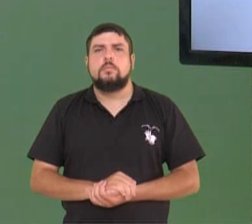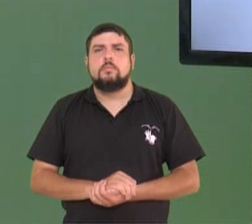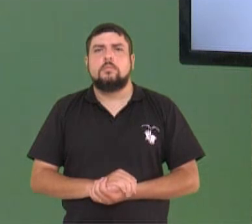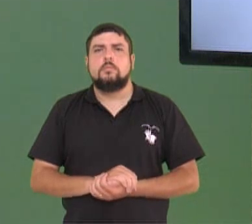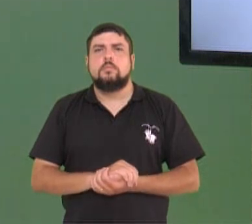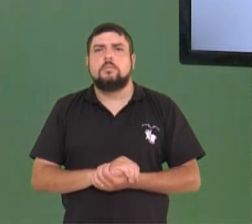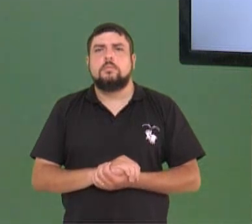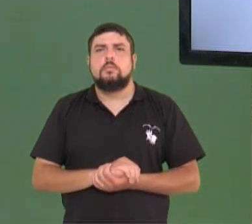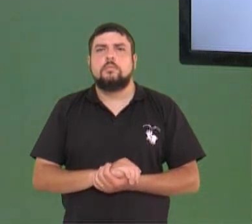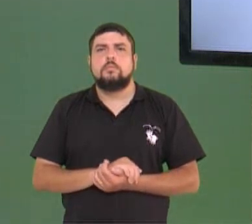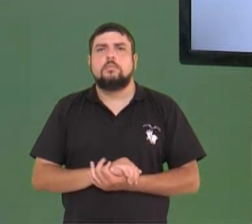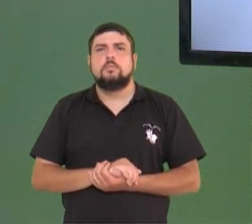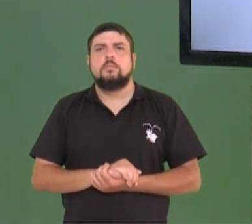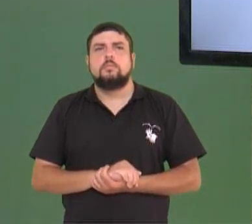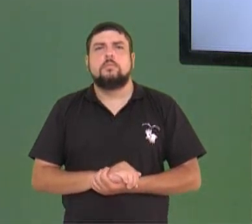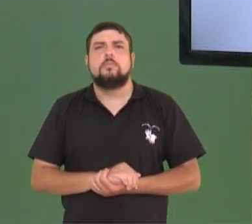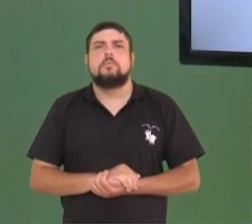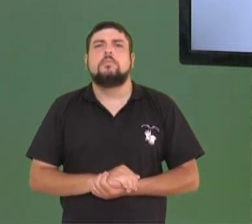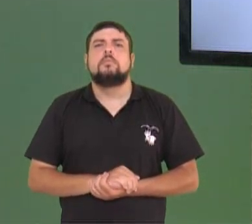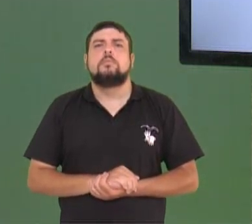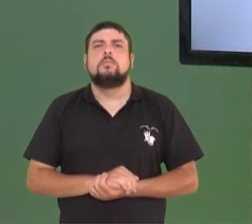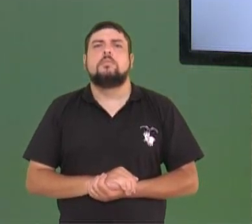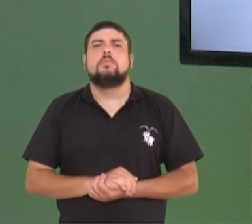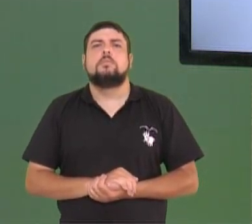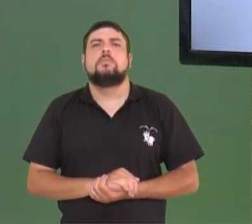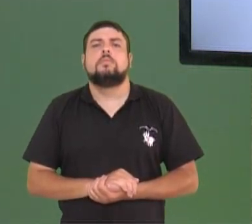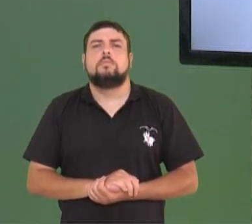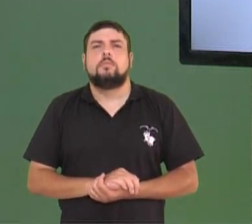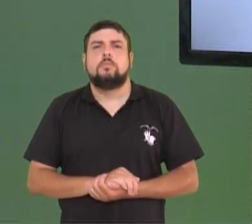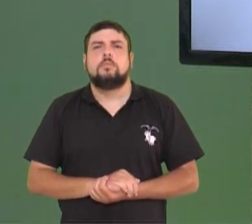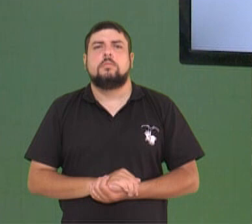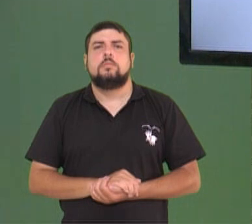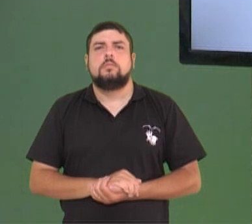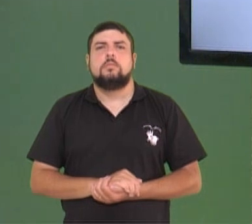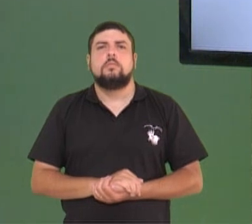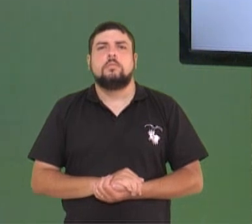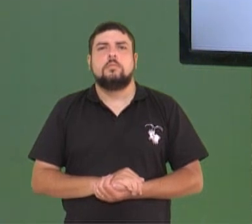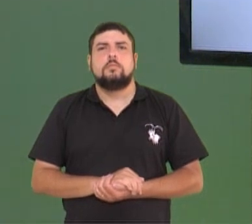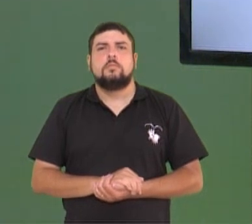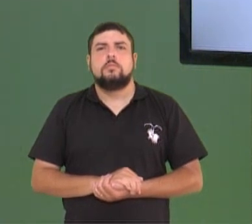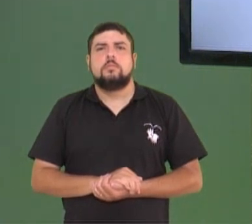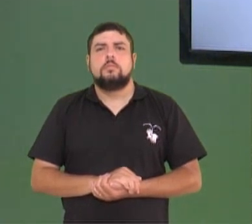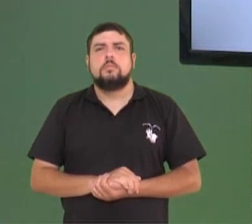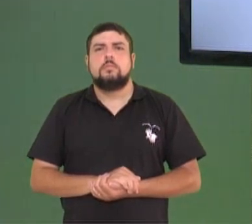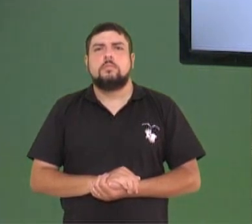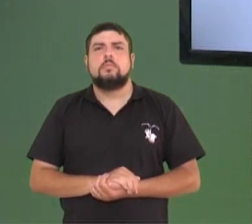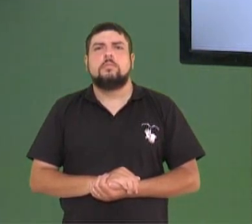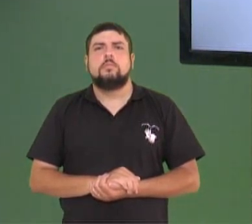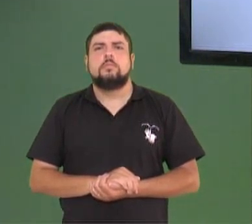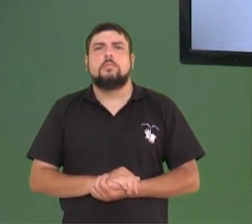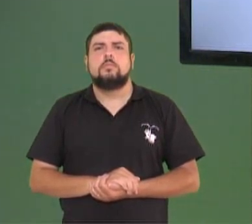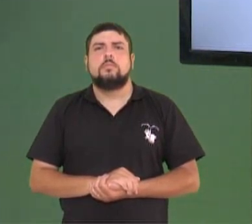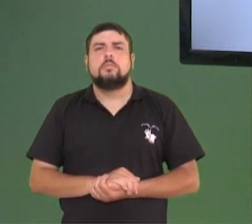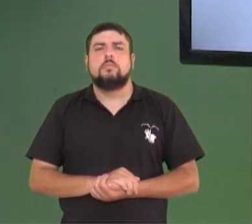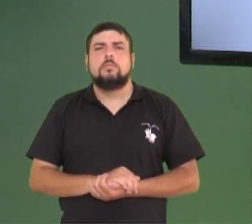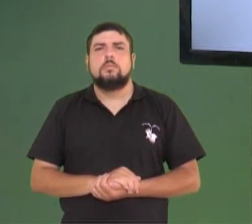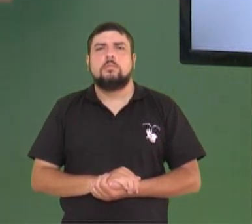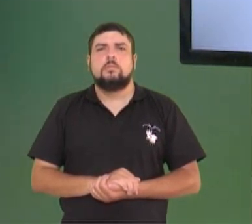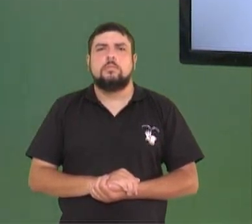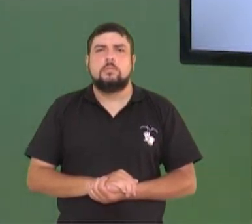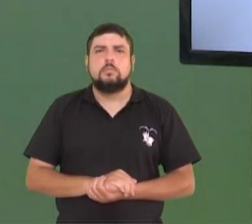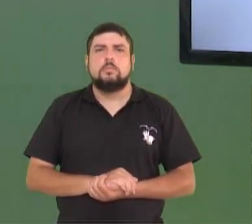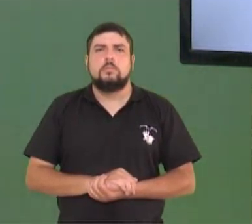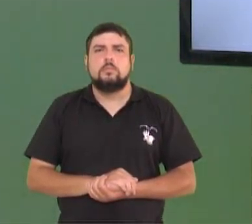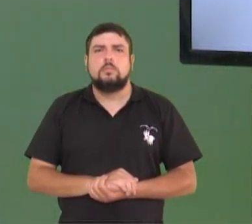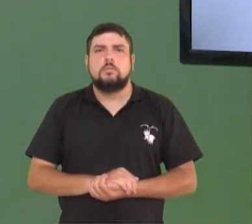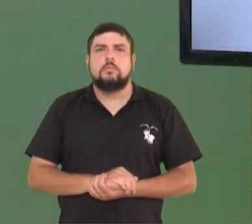igual a menos 3. Então, x é maior ou igual a menos 3 e menor do que raiz de 3. Então,